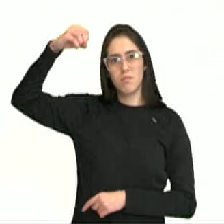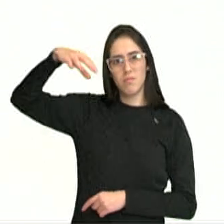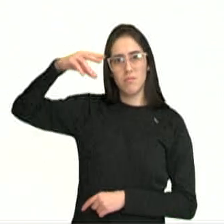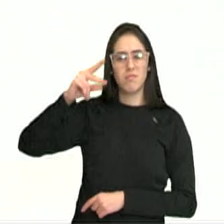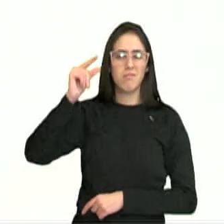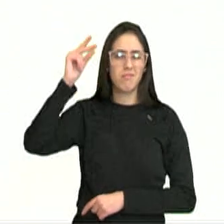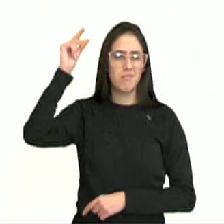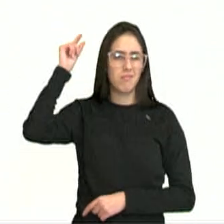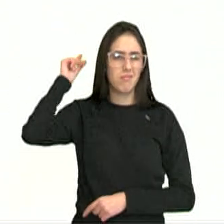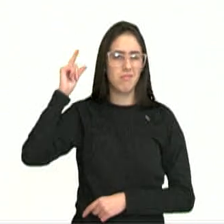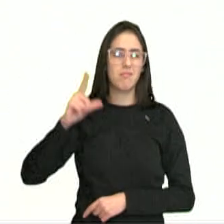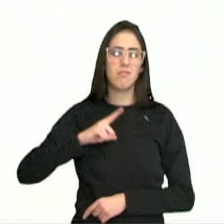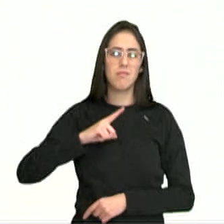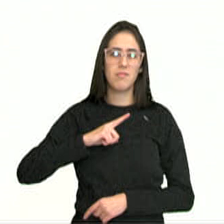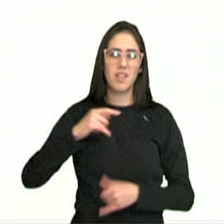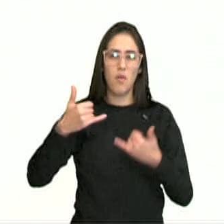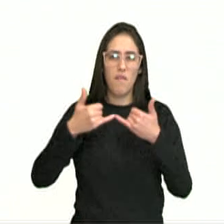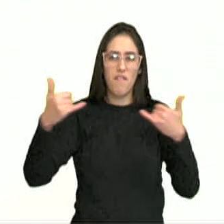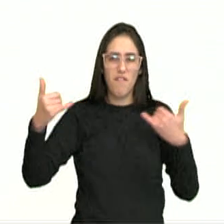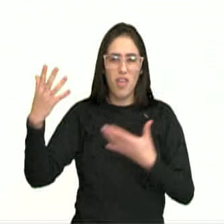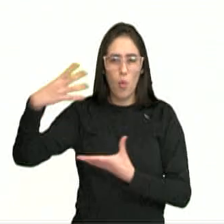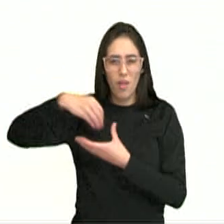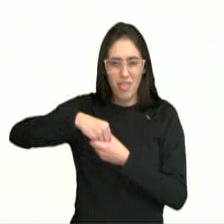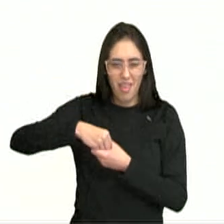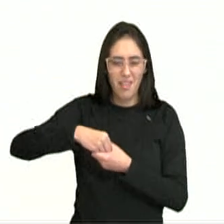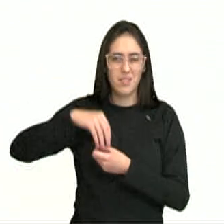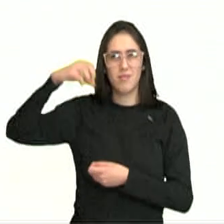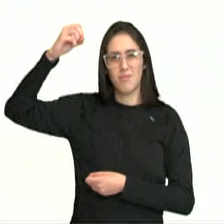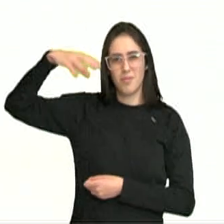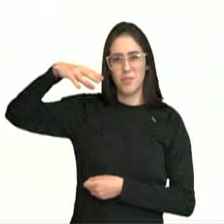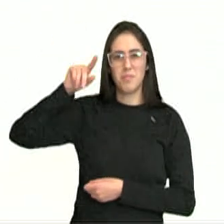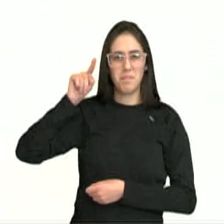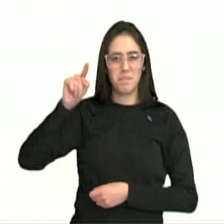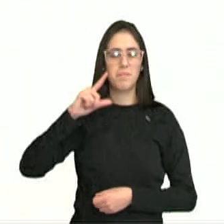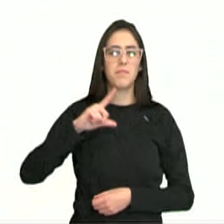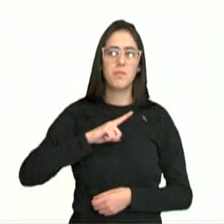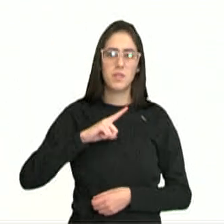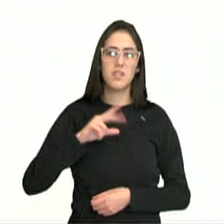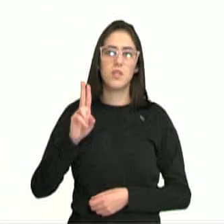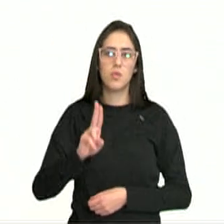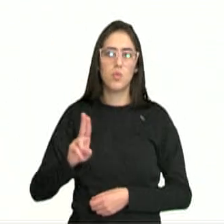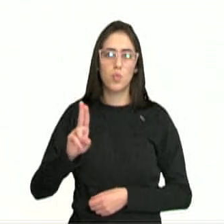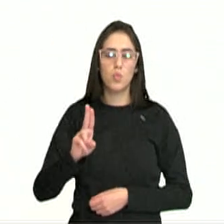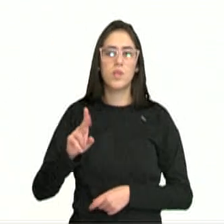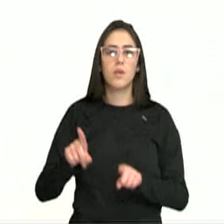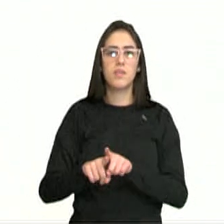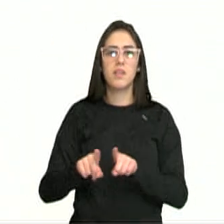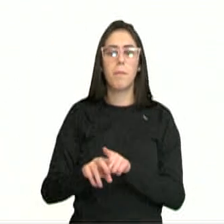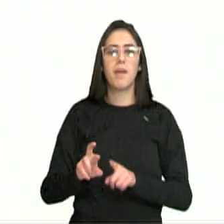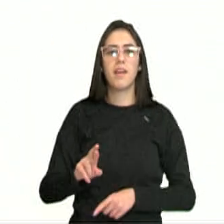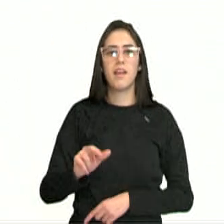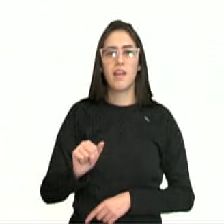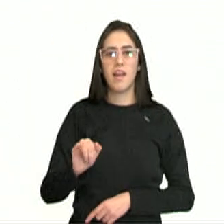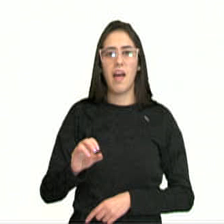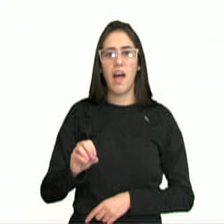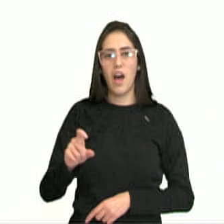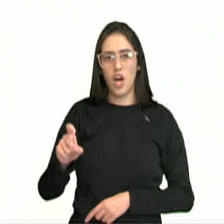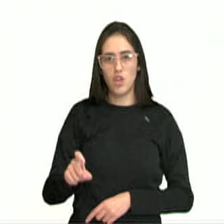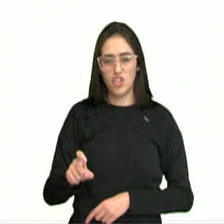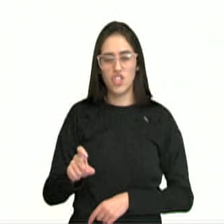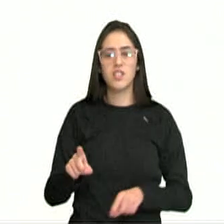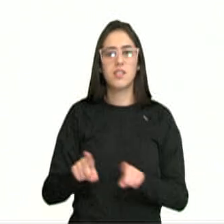mais antigas que tem um fiozinho dentro, é um filamento de tungstênio, usado como alvo para o raio-x, em fornalhas